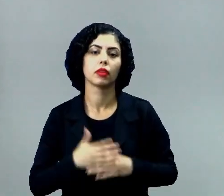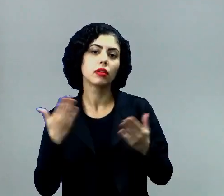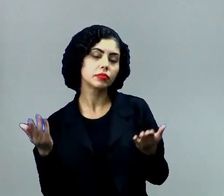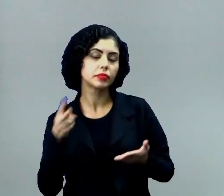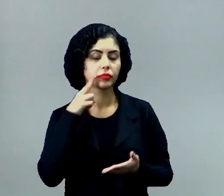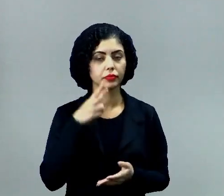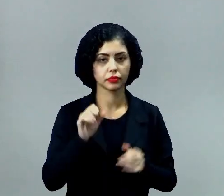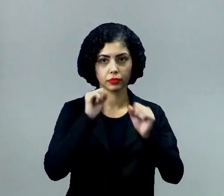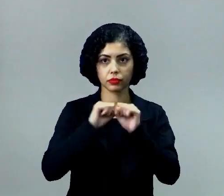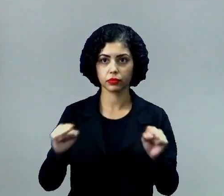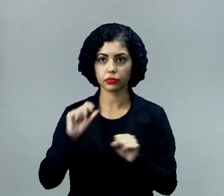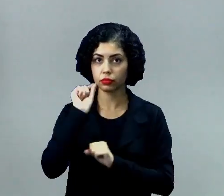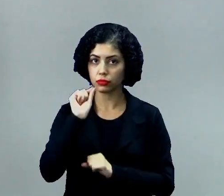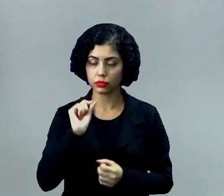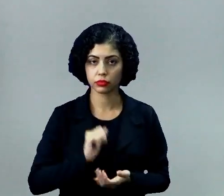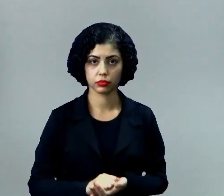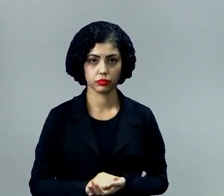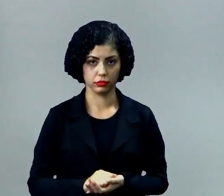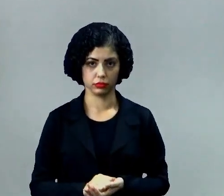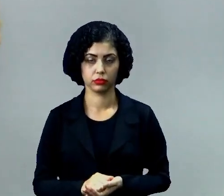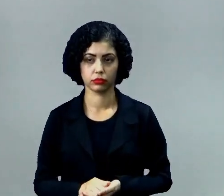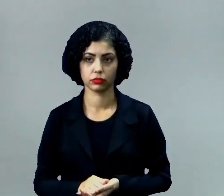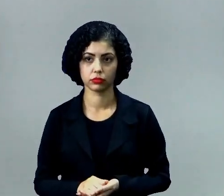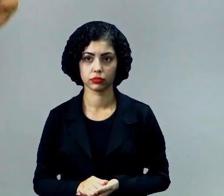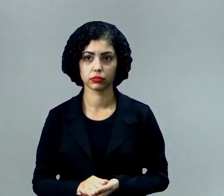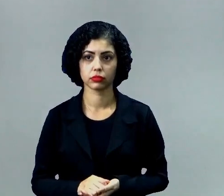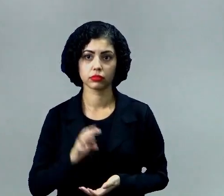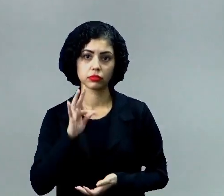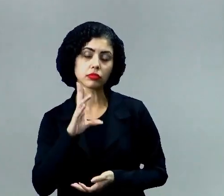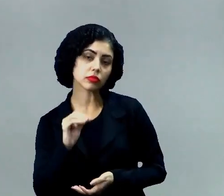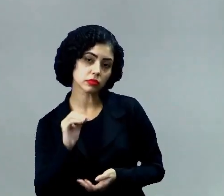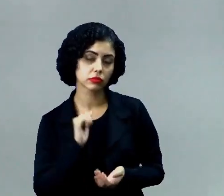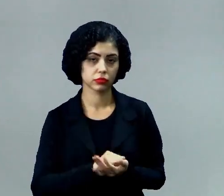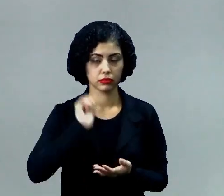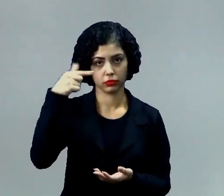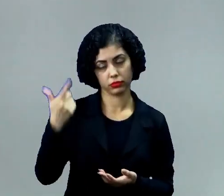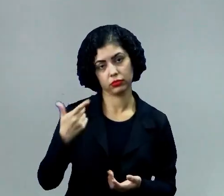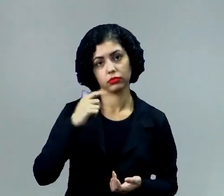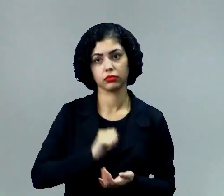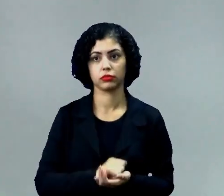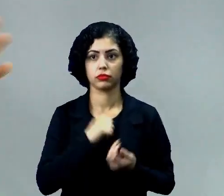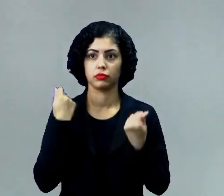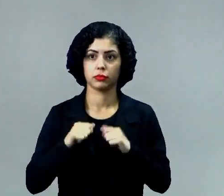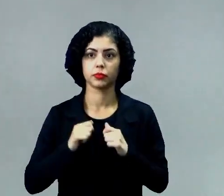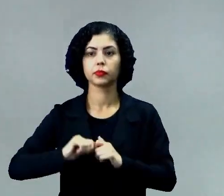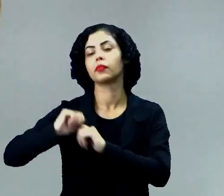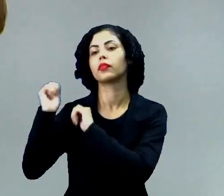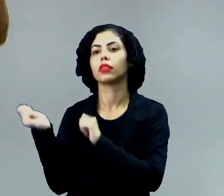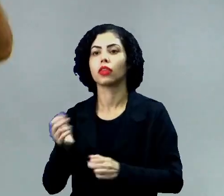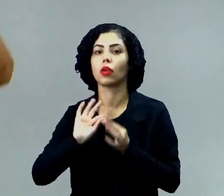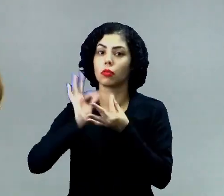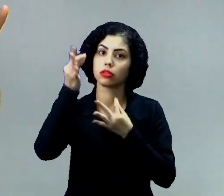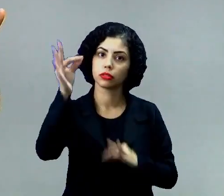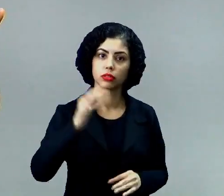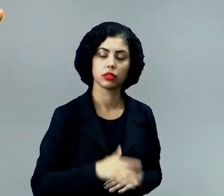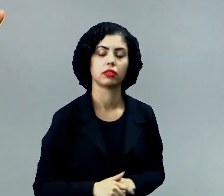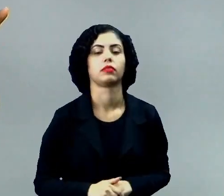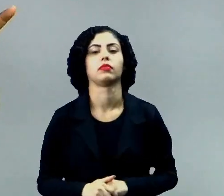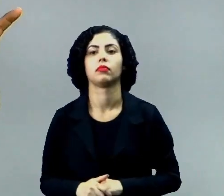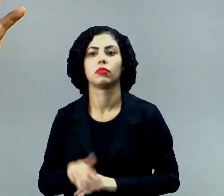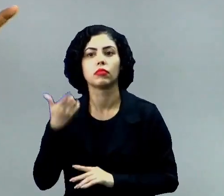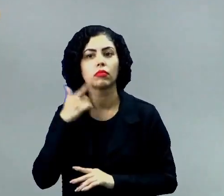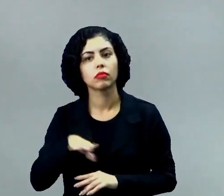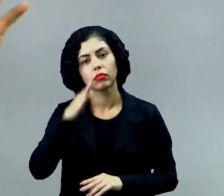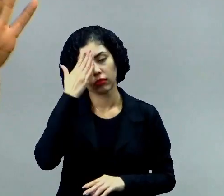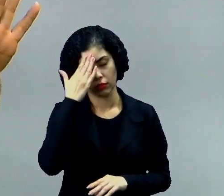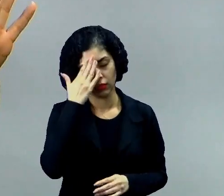o que a gente sistematizou. O que é o esporte de taco-campo? Aquele em que a gente tem que rebater uma bola o mais longe possível.